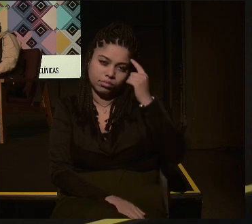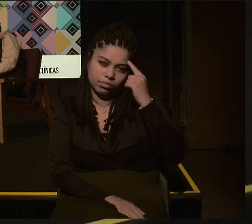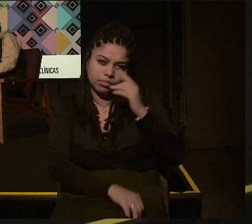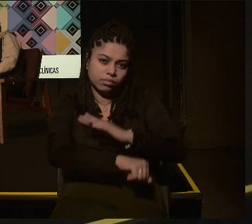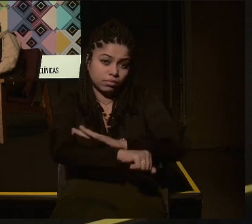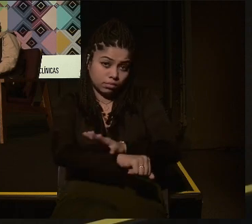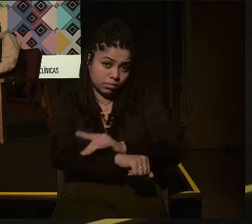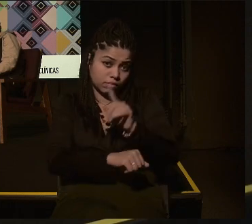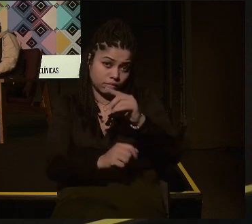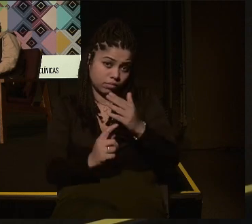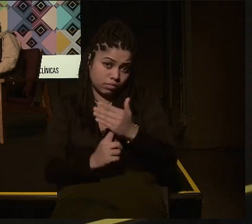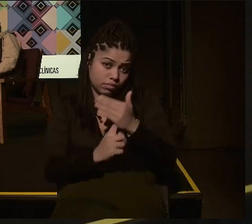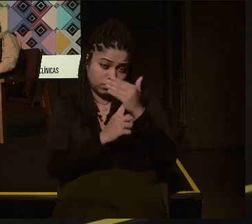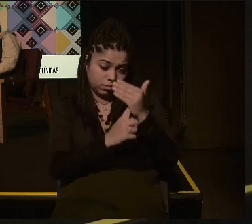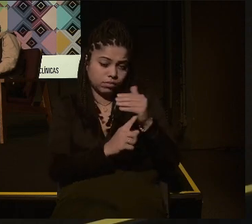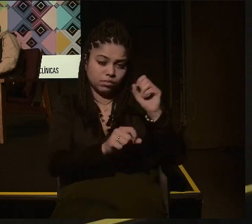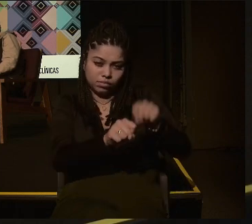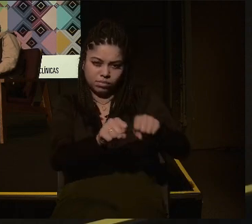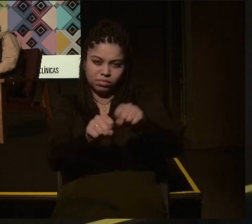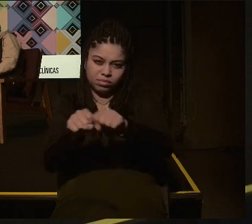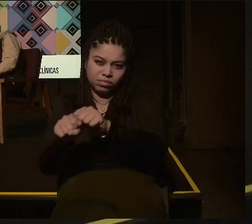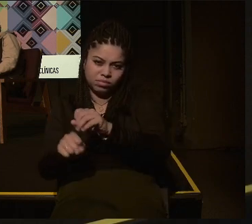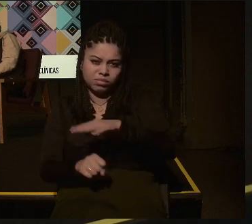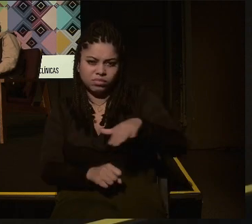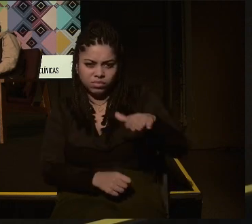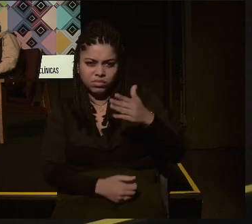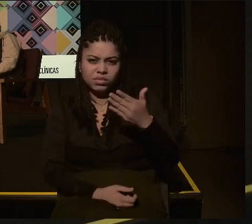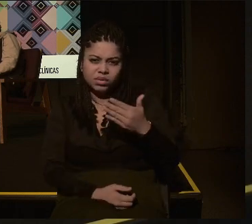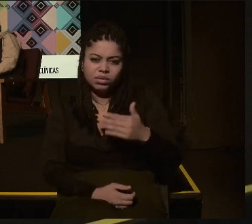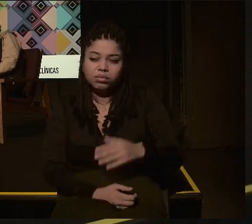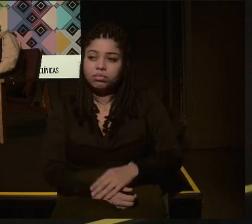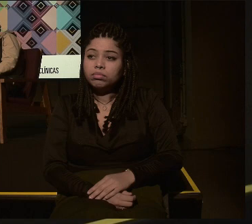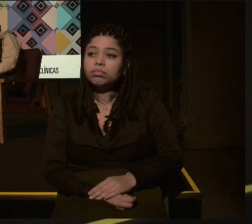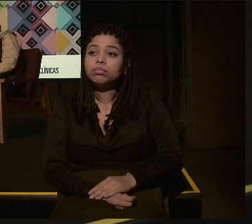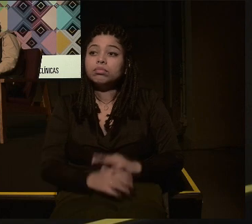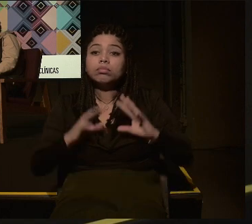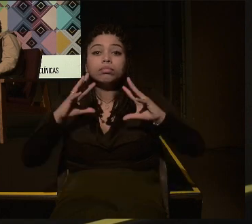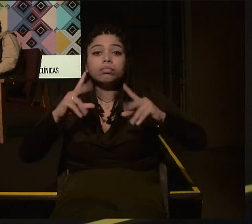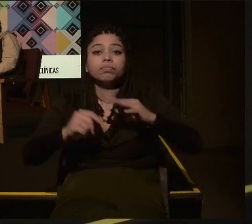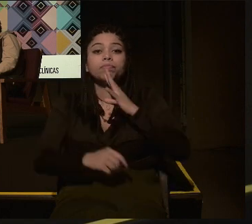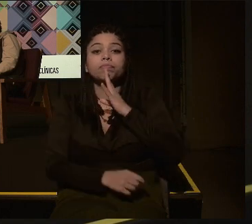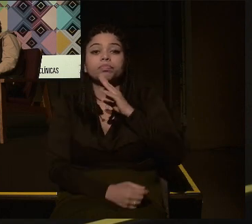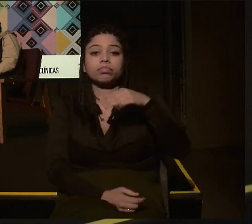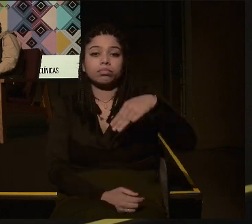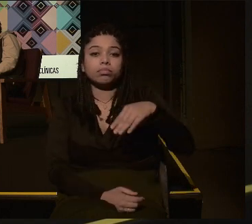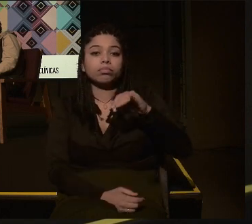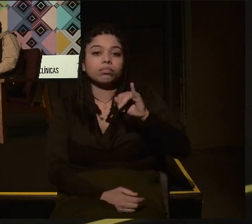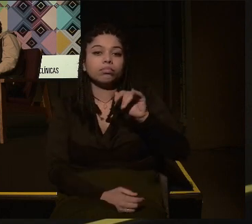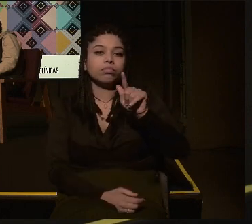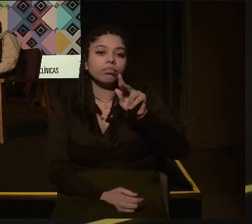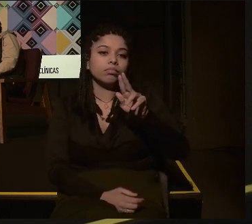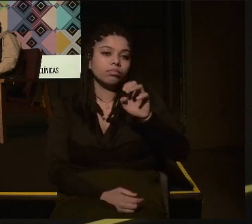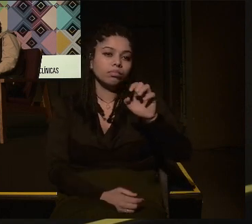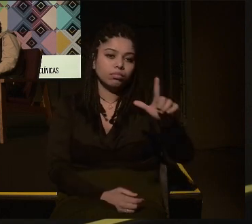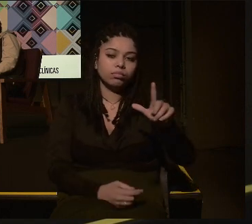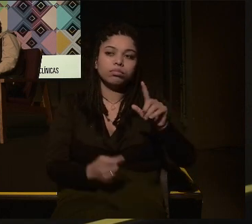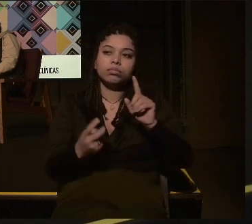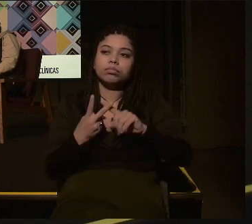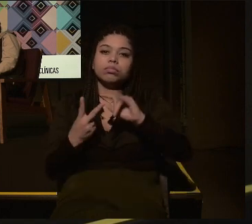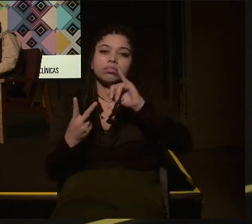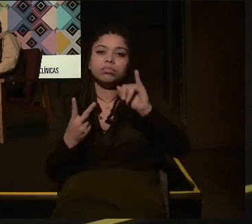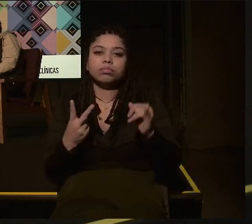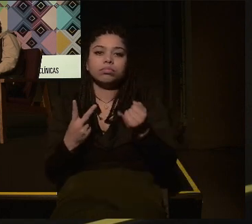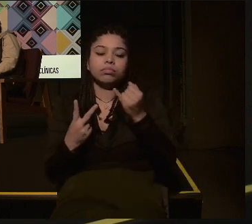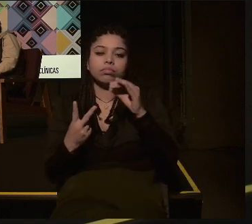uma tecnologia que mata crianças, né? A gente sabe, eu acho que o mundo todo conheceu o Miguel, mas pouca gente conheceu o Joel lá na Bahia, né? Que foi